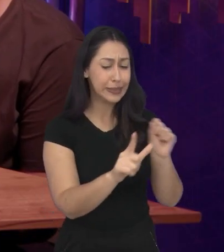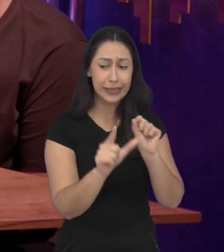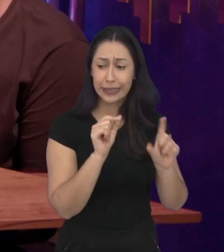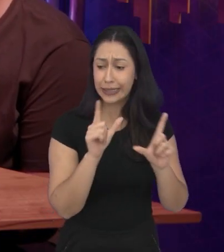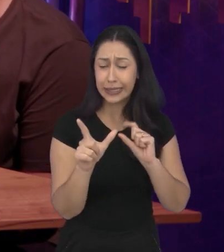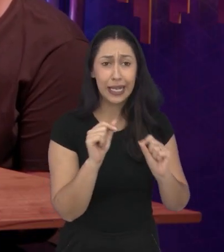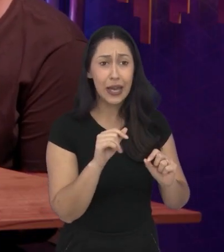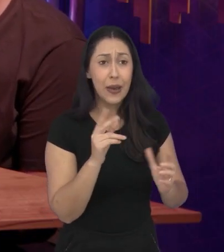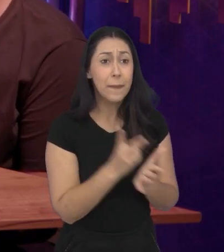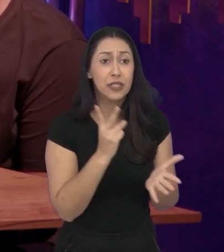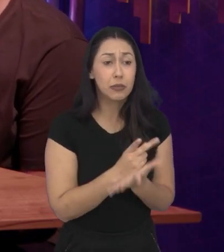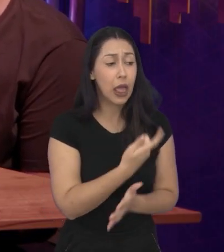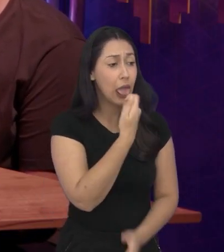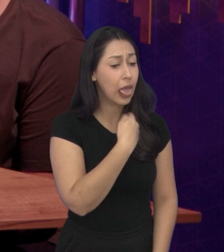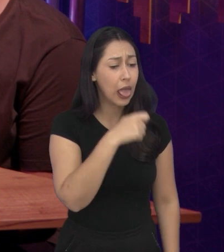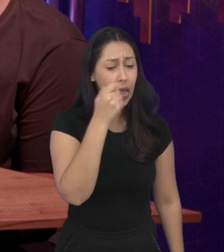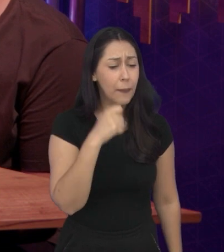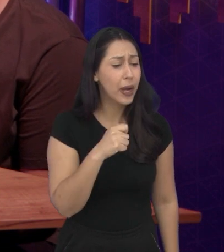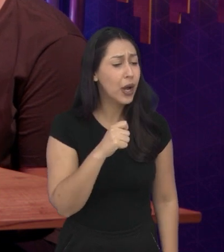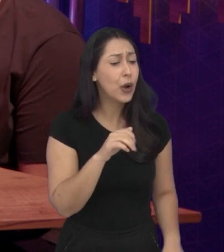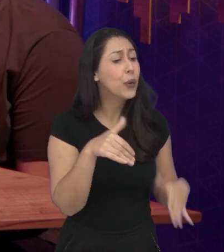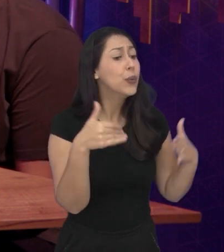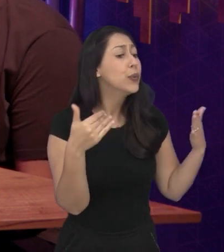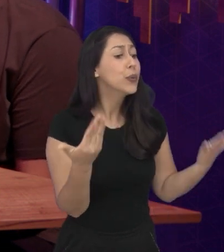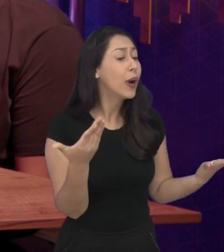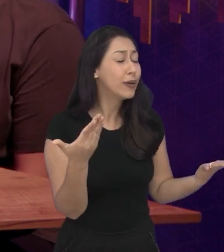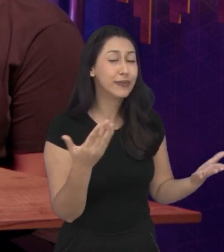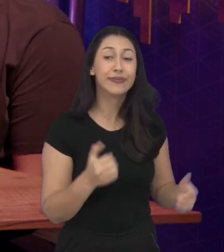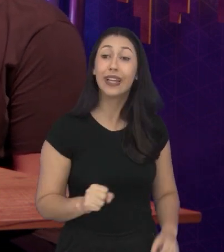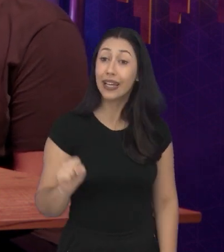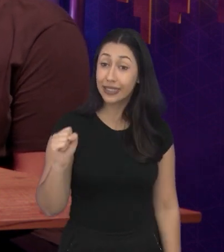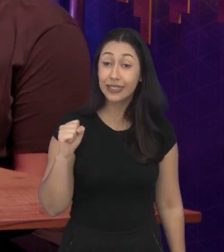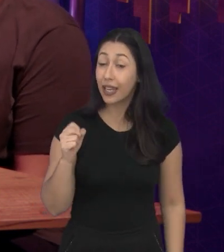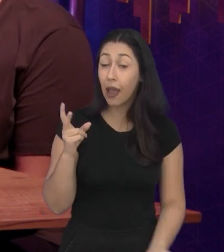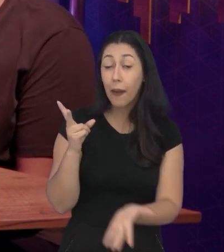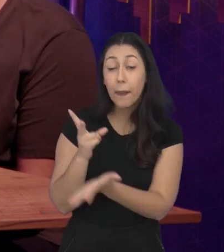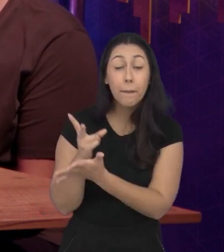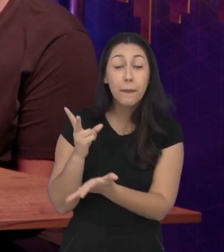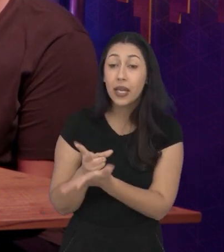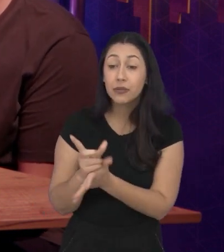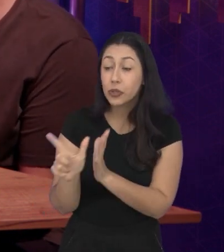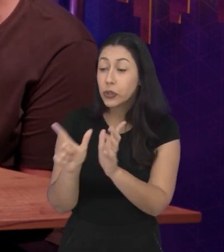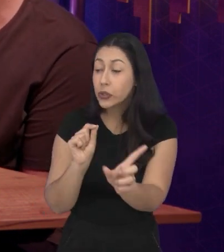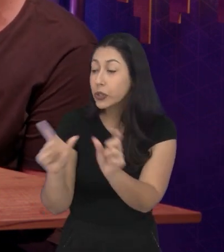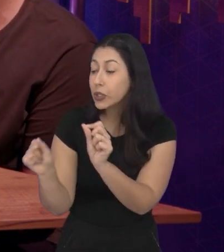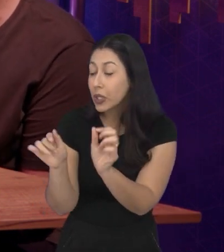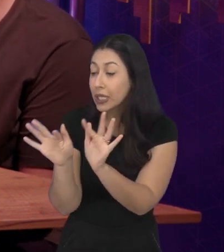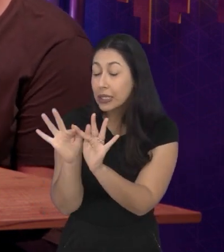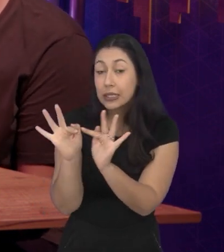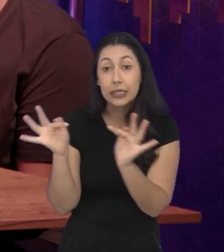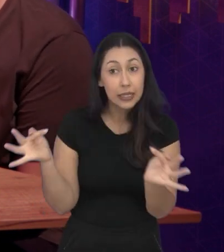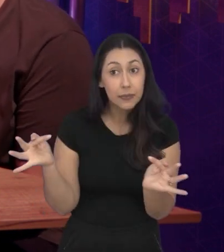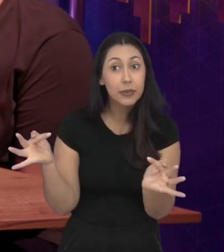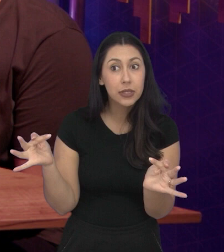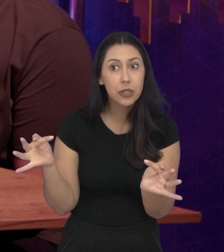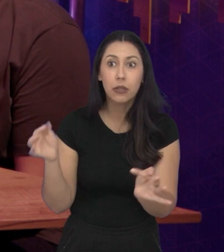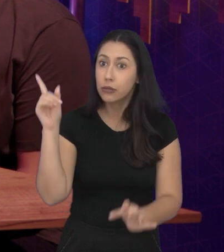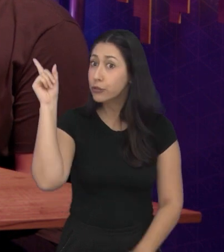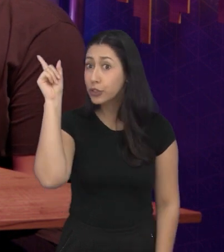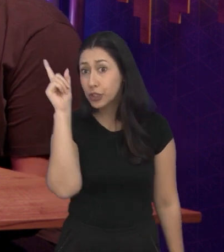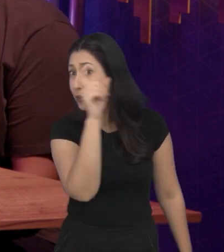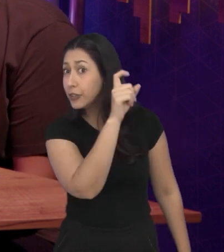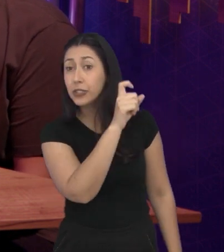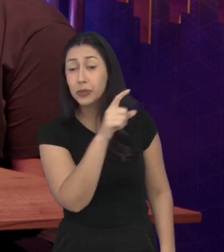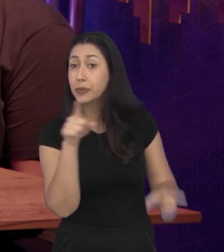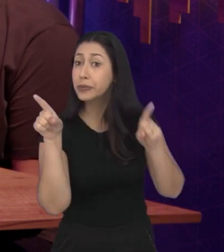escolher uma coisa, nem que seja o sabor do sorvete. Exatamente, até essas escolhas pequenas, né, do dia a dia que a gente faz, são